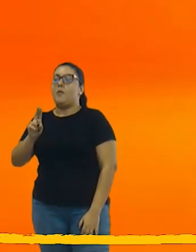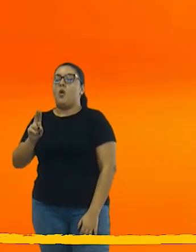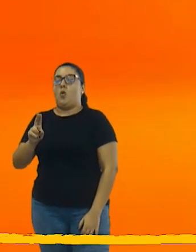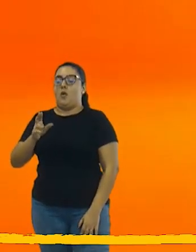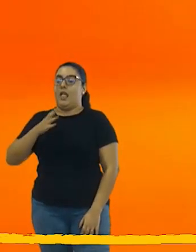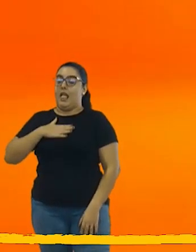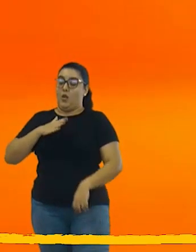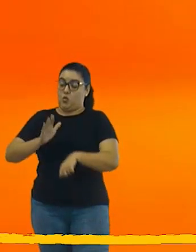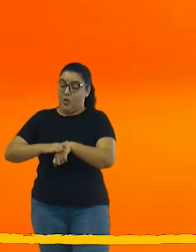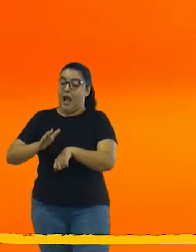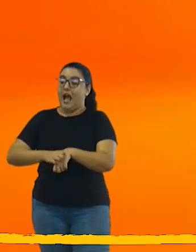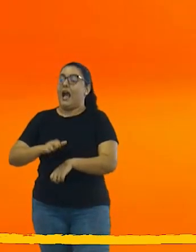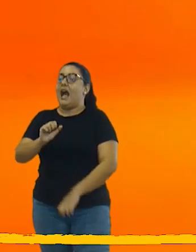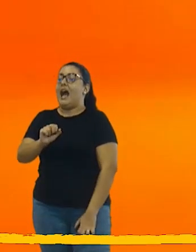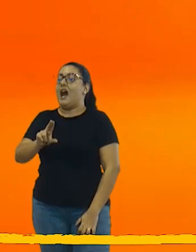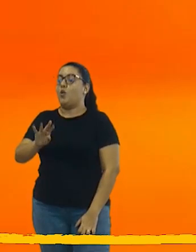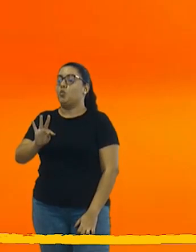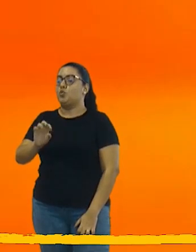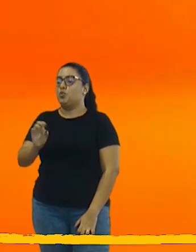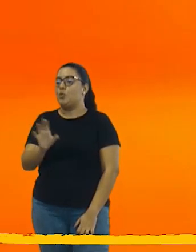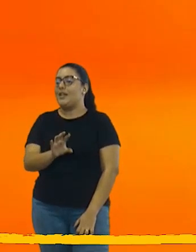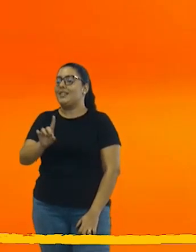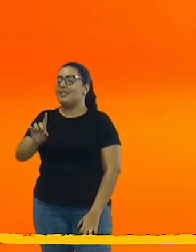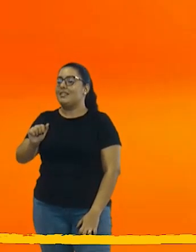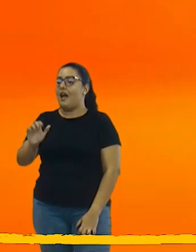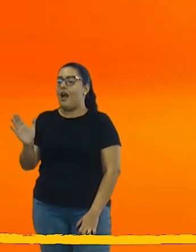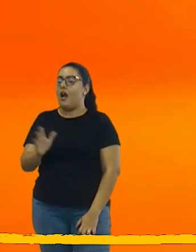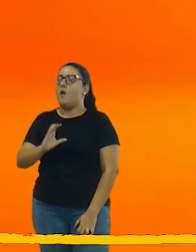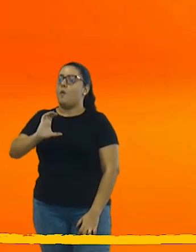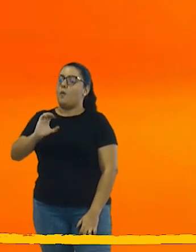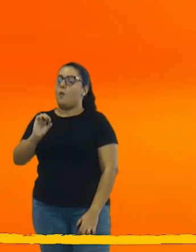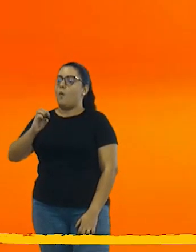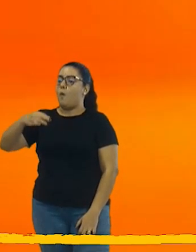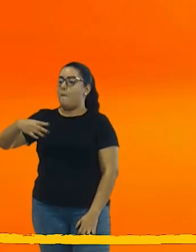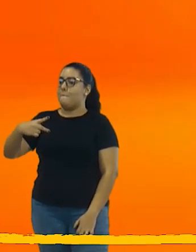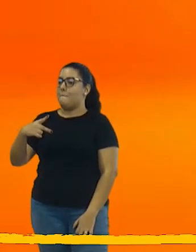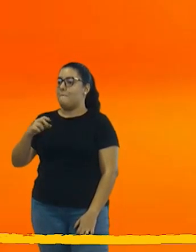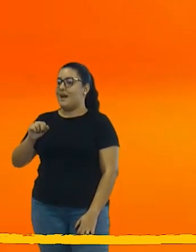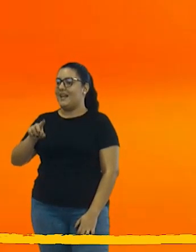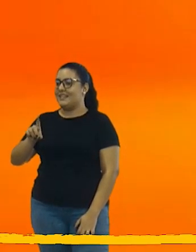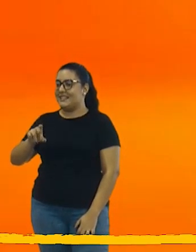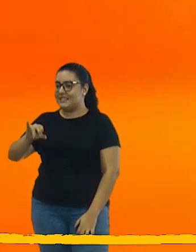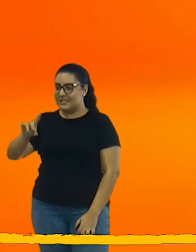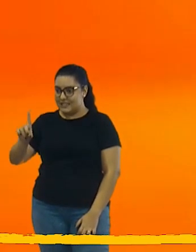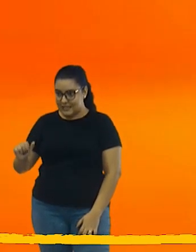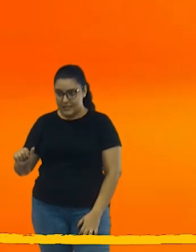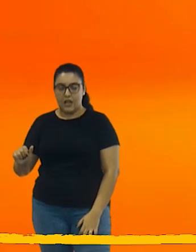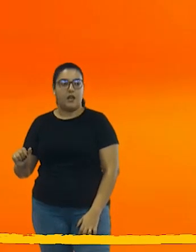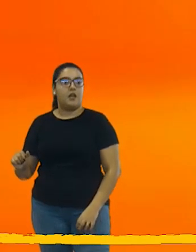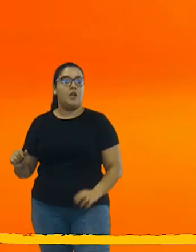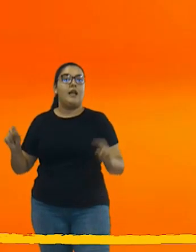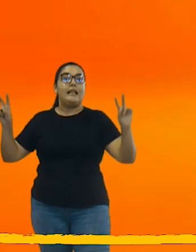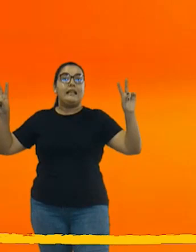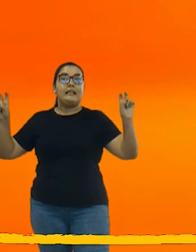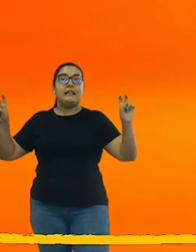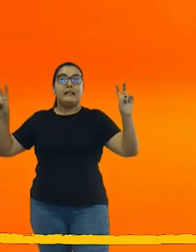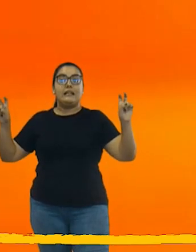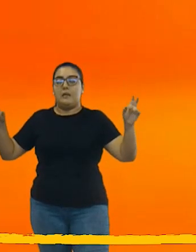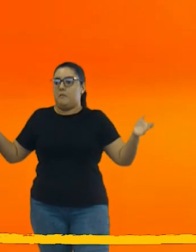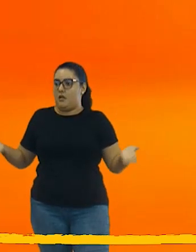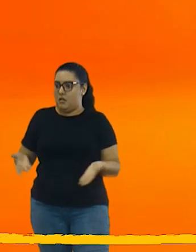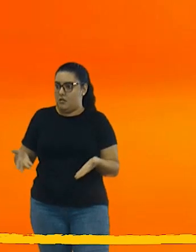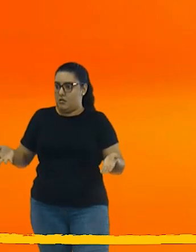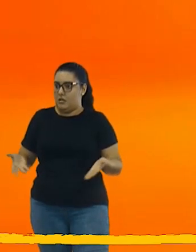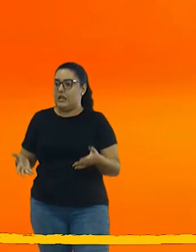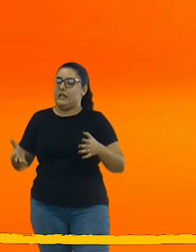Compadecida. Observe que na contemporaneidade, o assunto regionalismo, o